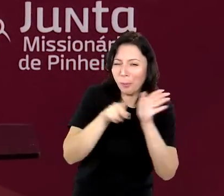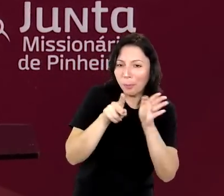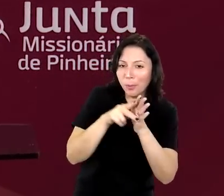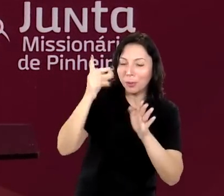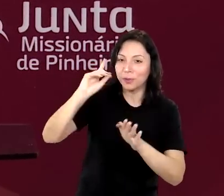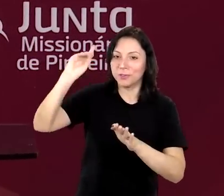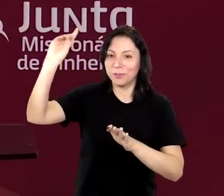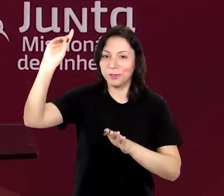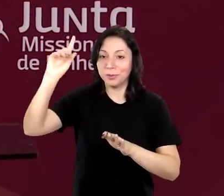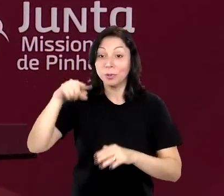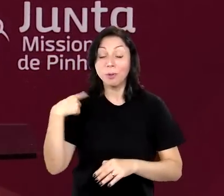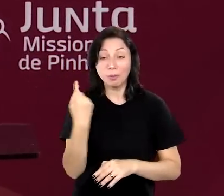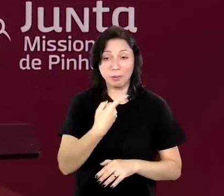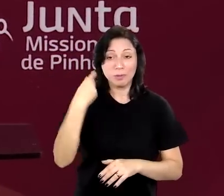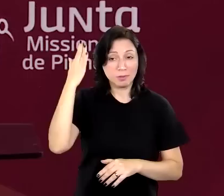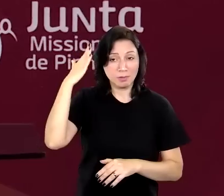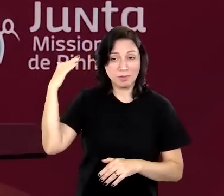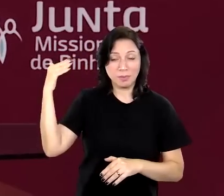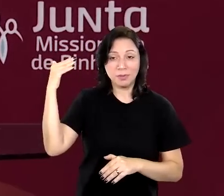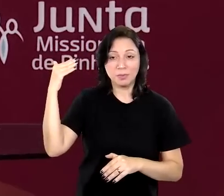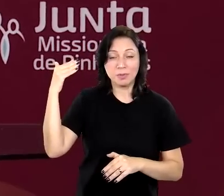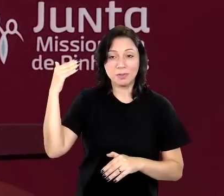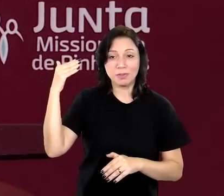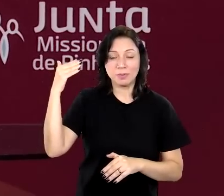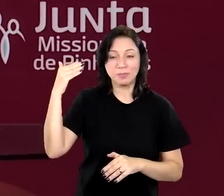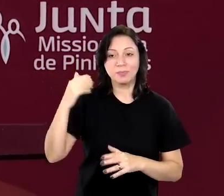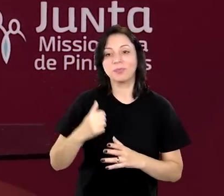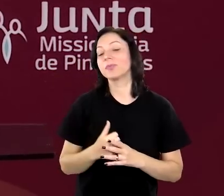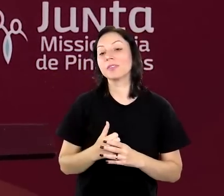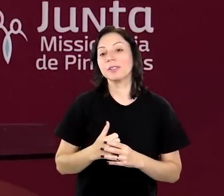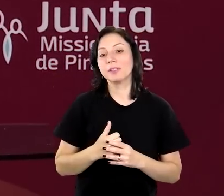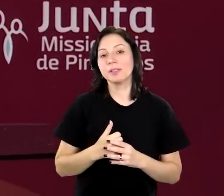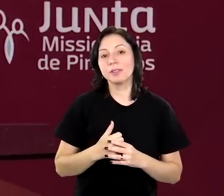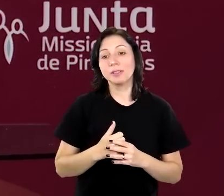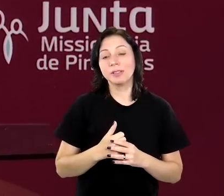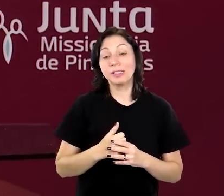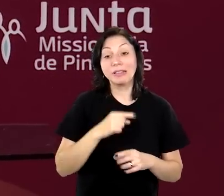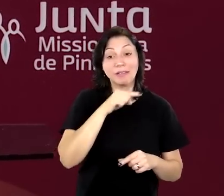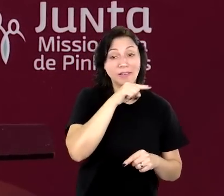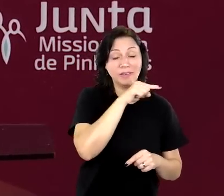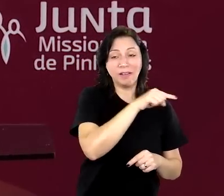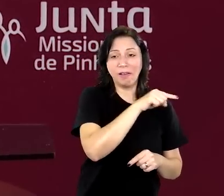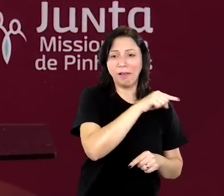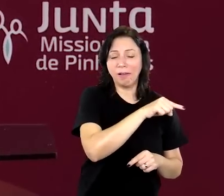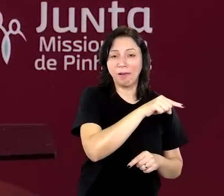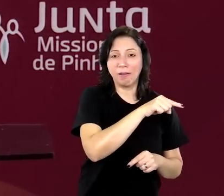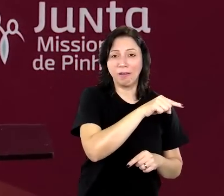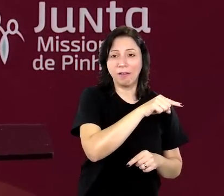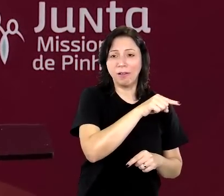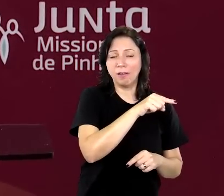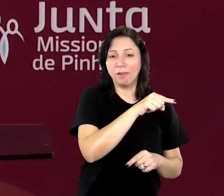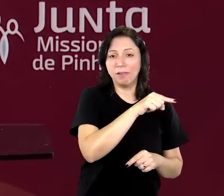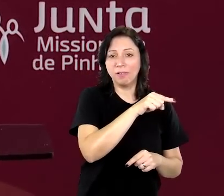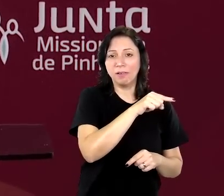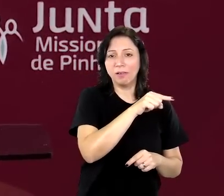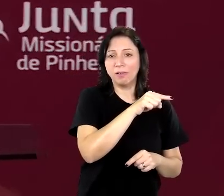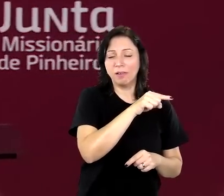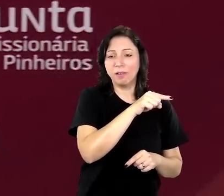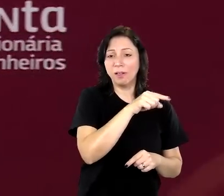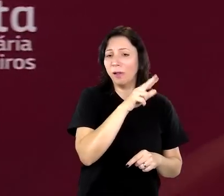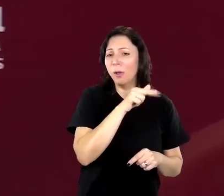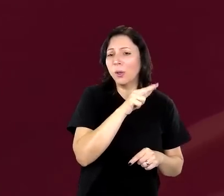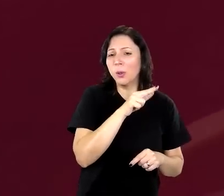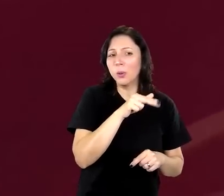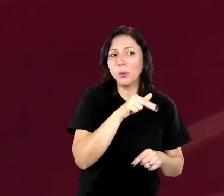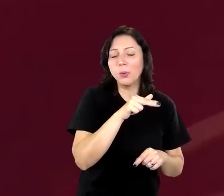Todos nós sabemos, principalmente Deus, que Maria jamais poderia fazer aquele